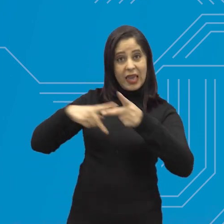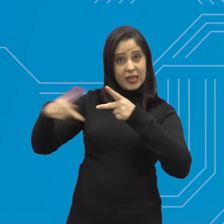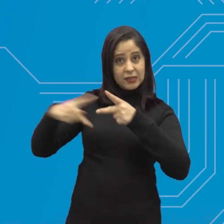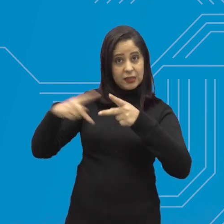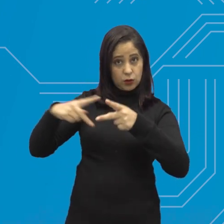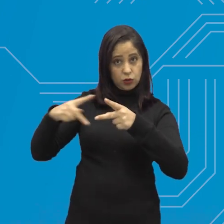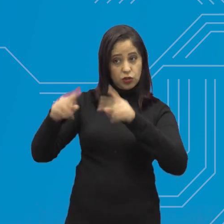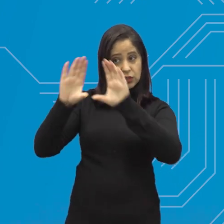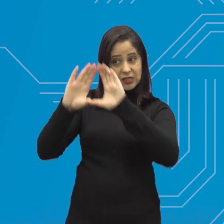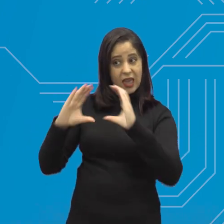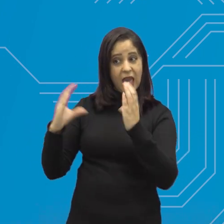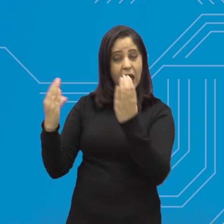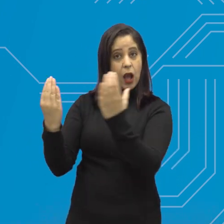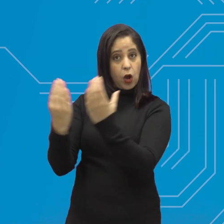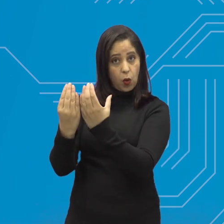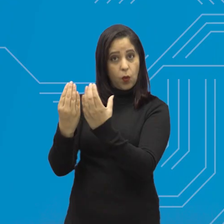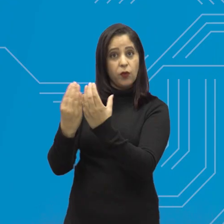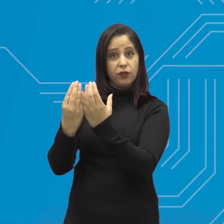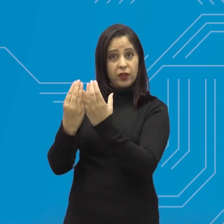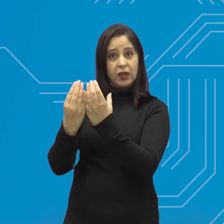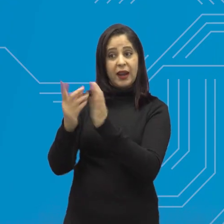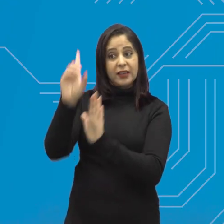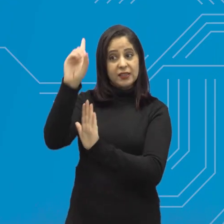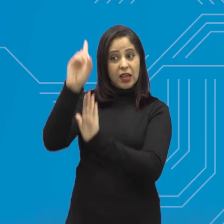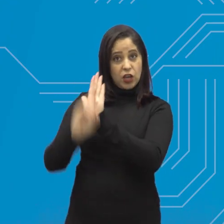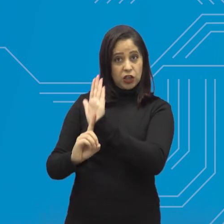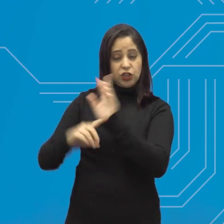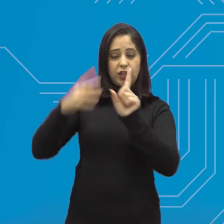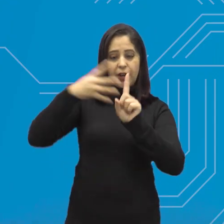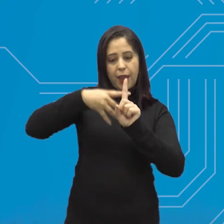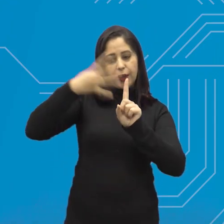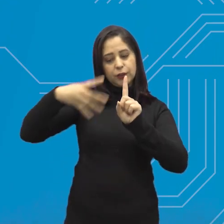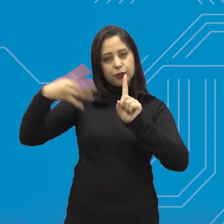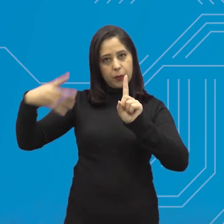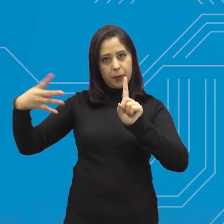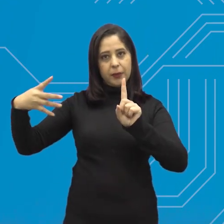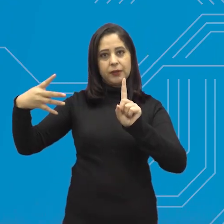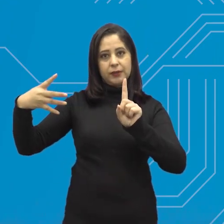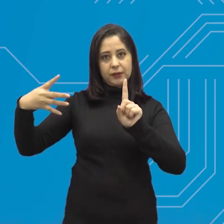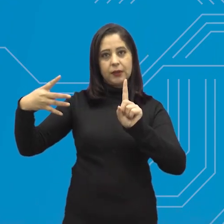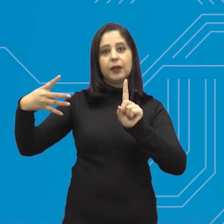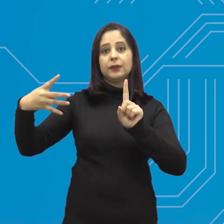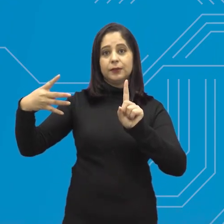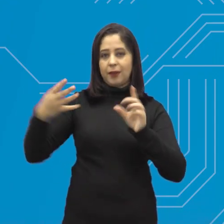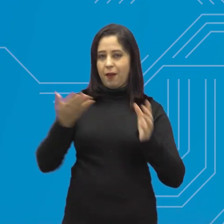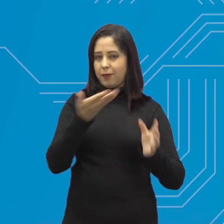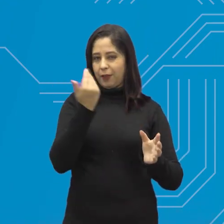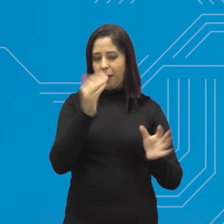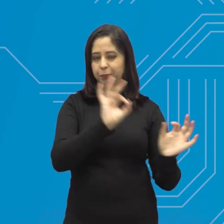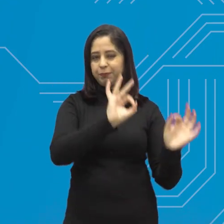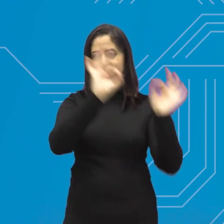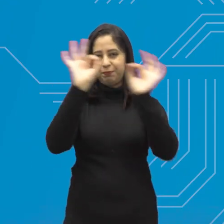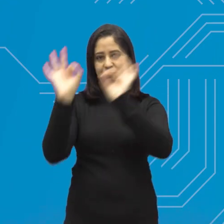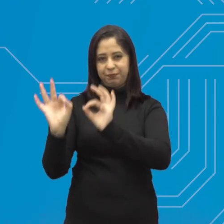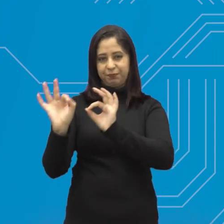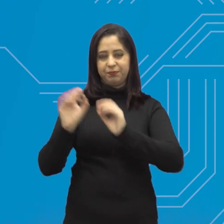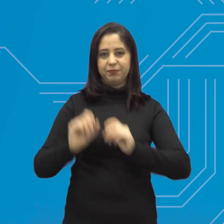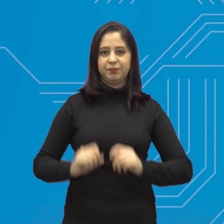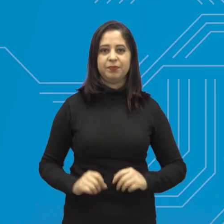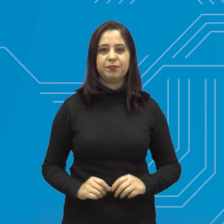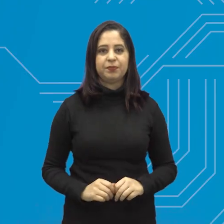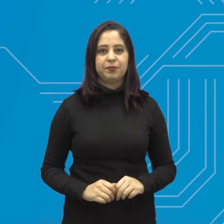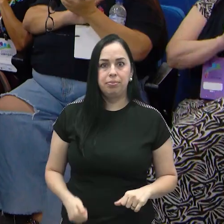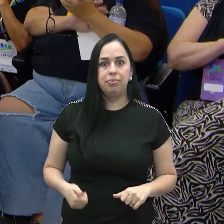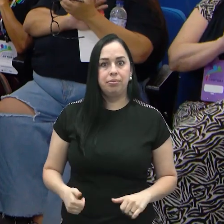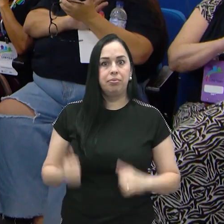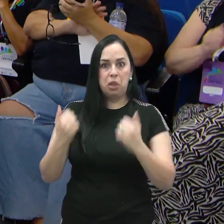Campos realizou a primeira Conferência Municipal dos Direitos da Comunidade LGBTQIAP+. Vamos ver como foi o